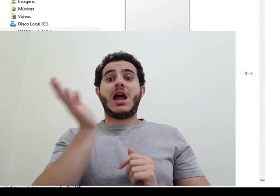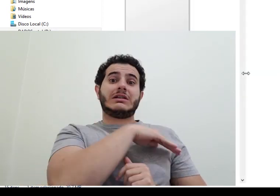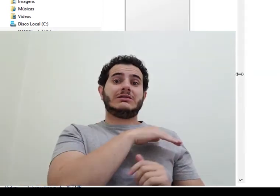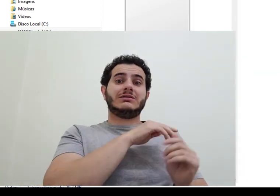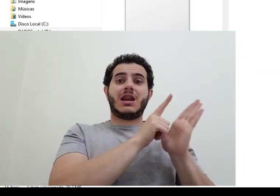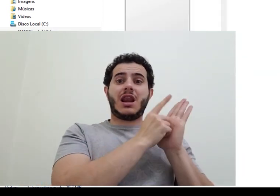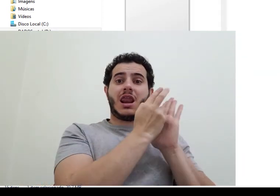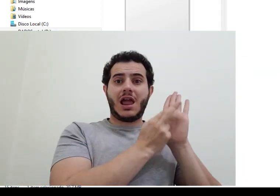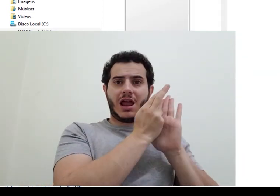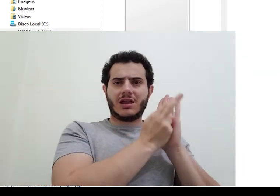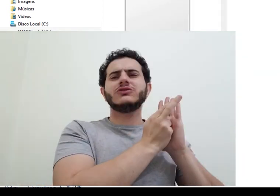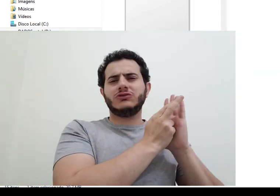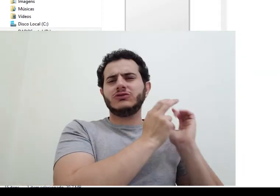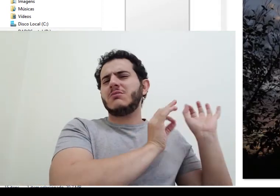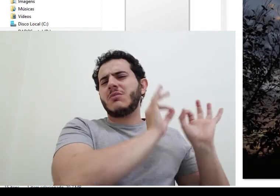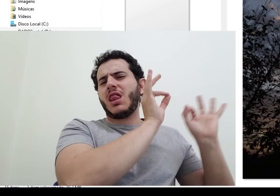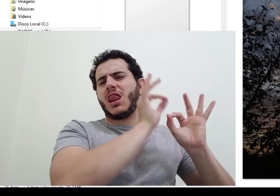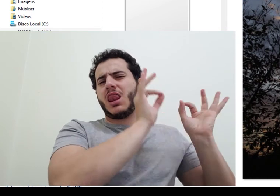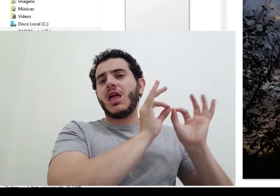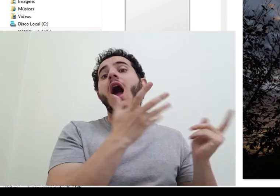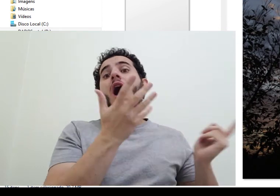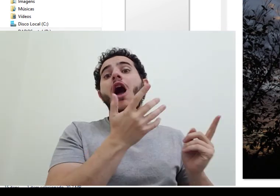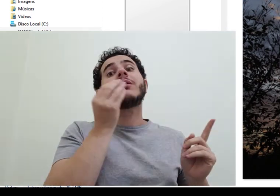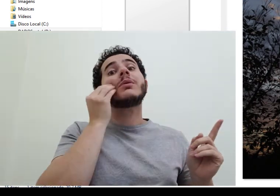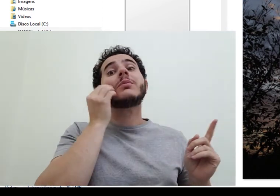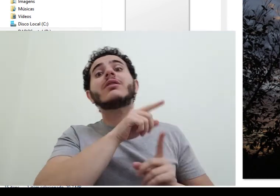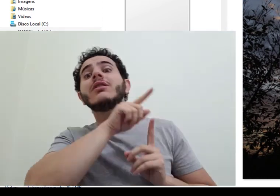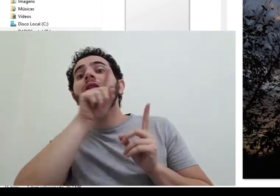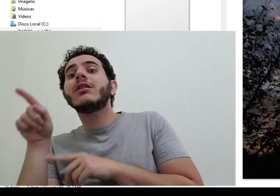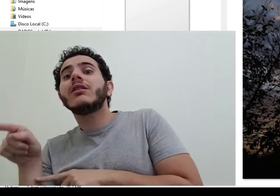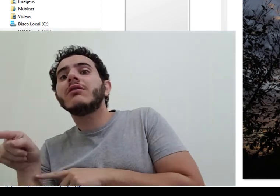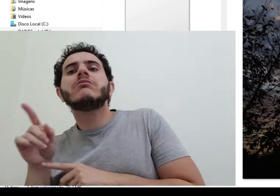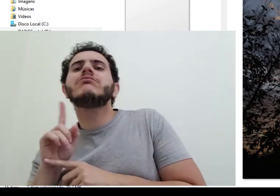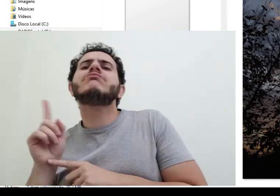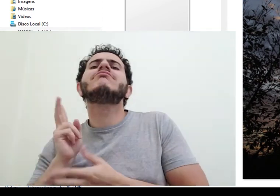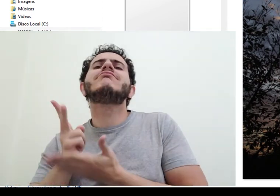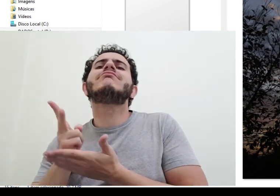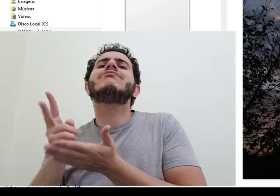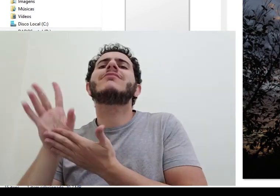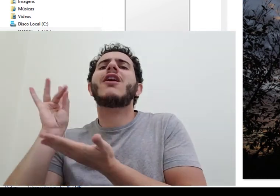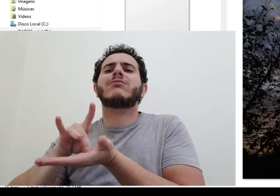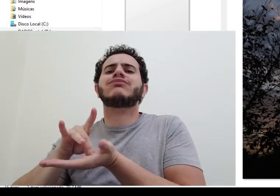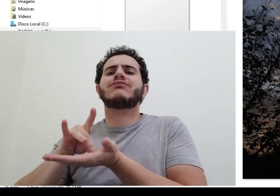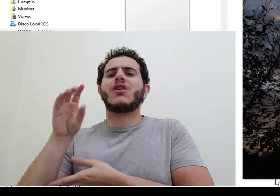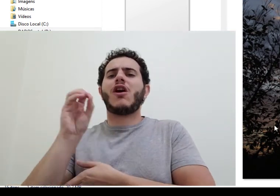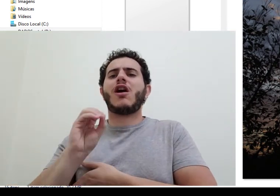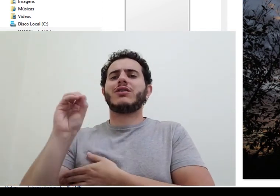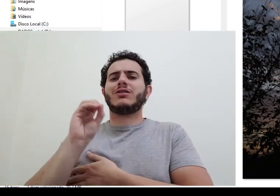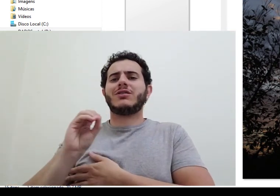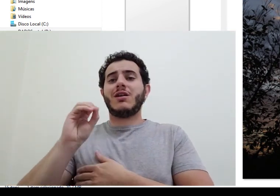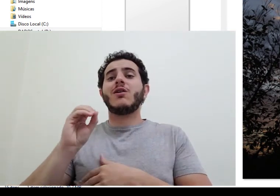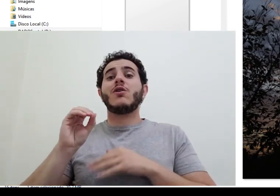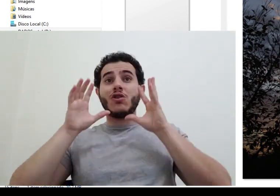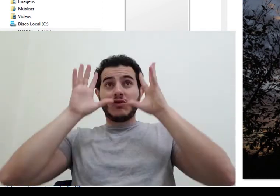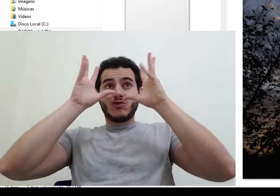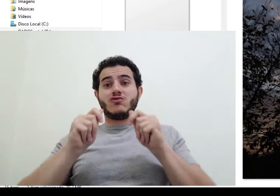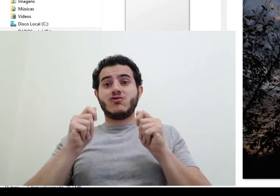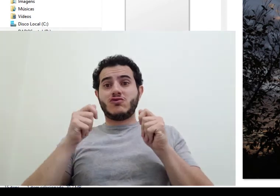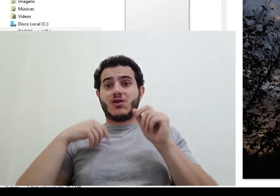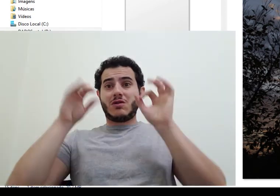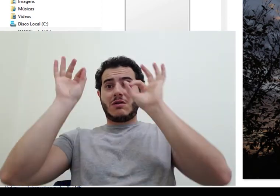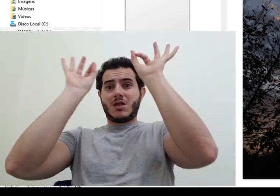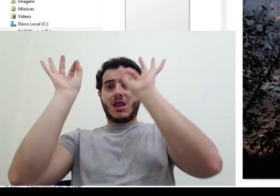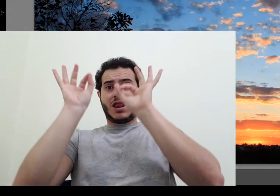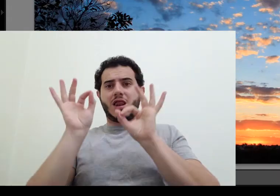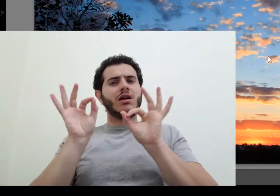bruto aqui, ó. Tá vendo? Esse RAW não está tratado, ele não sofreu o tratamento. O Lightroom não mexeu no arquivo original. O